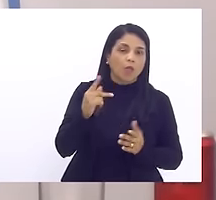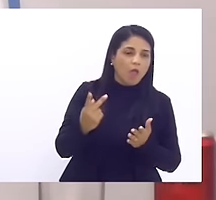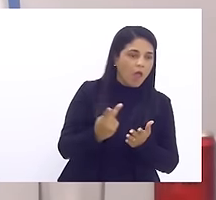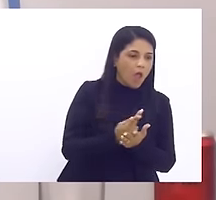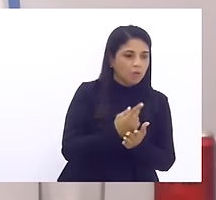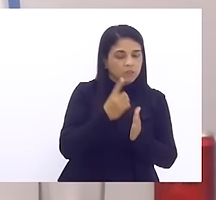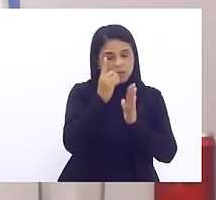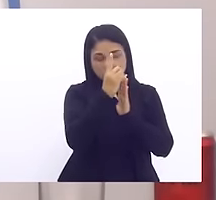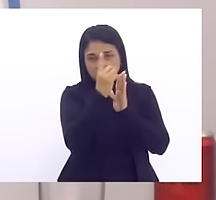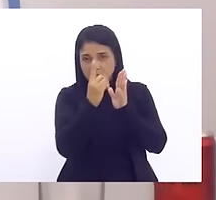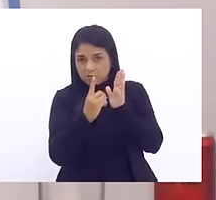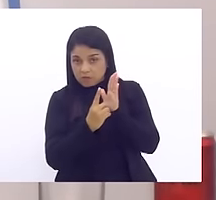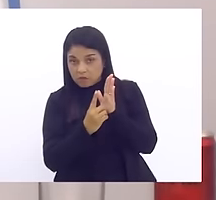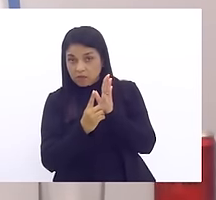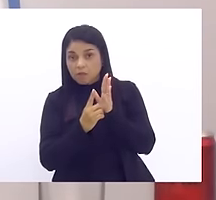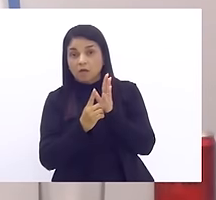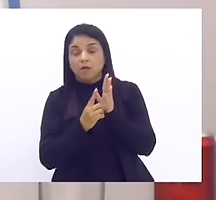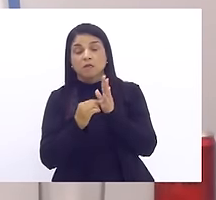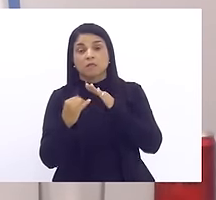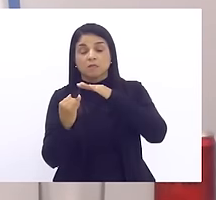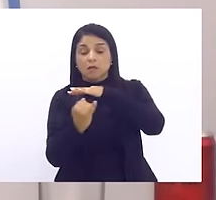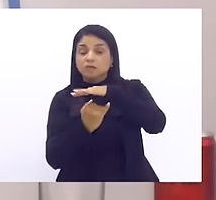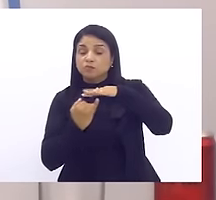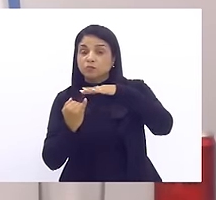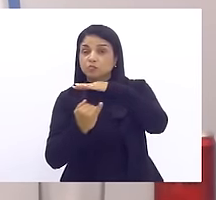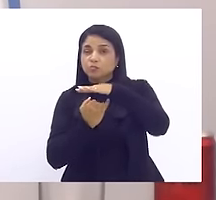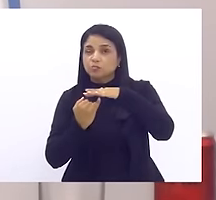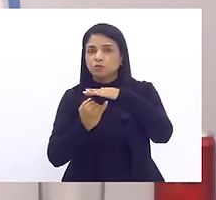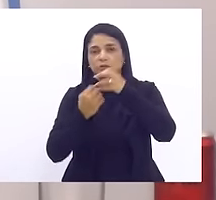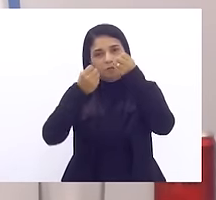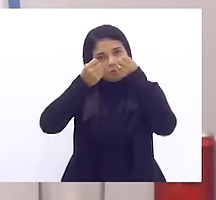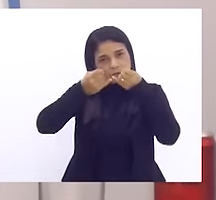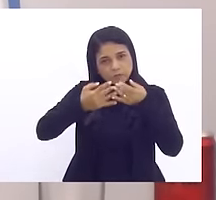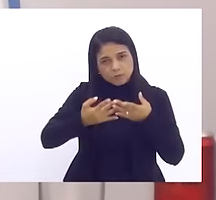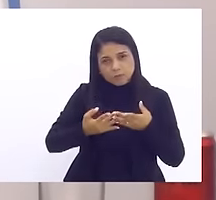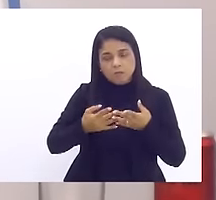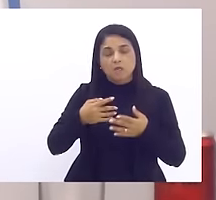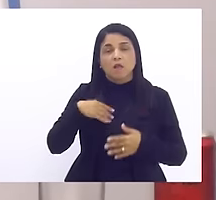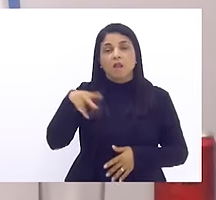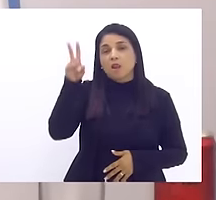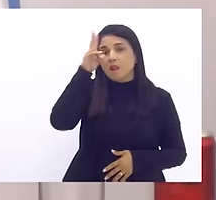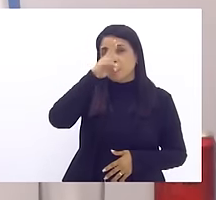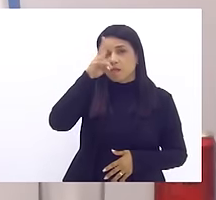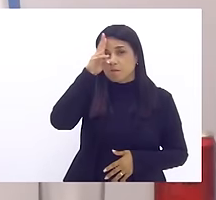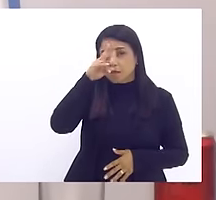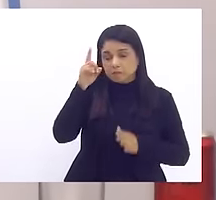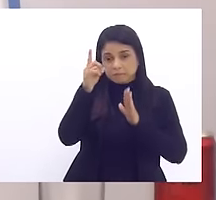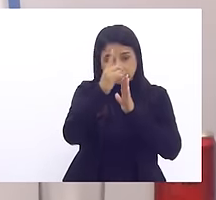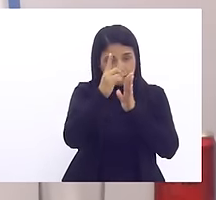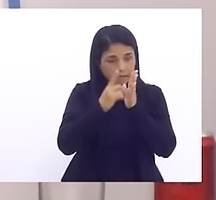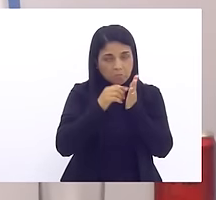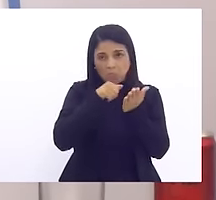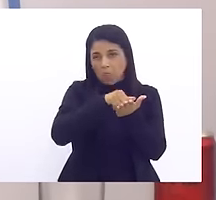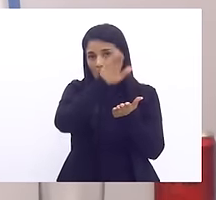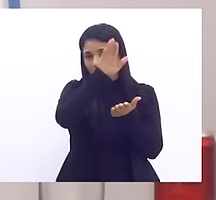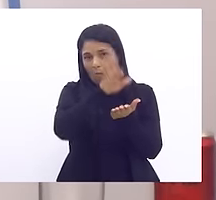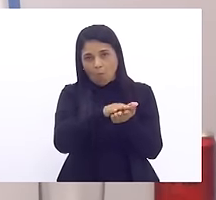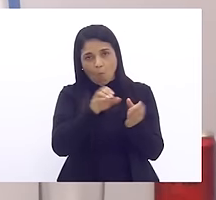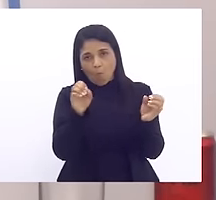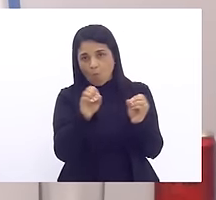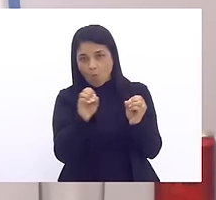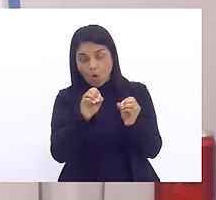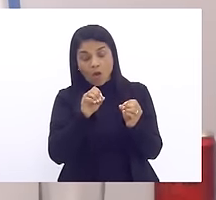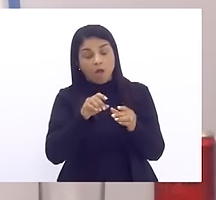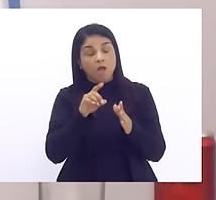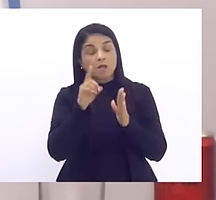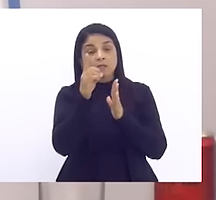do Detran e a própria instituição importante Lembrando que o Detran ensina o multa ninguém Detran é apenas um